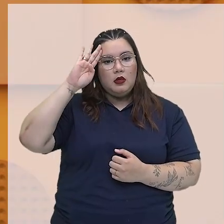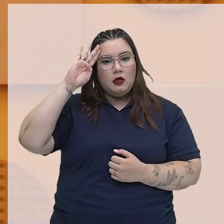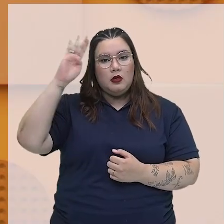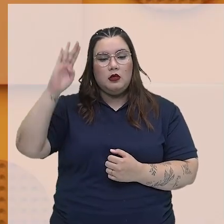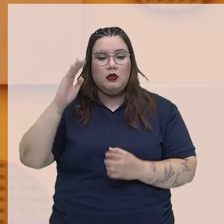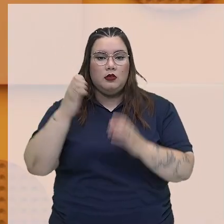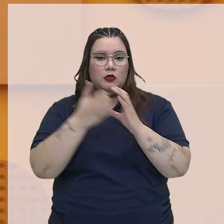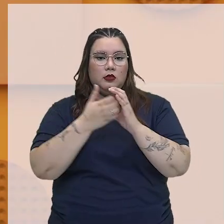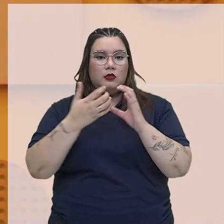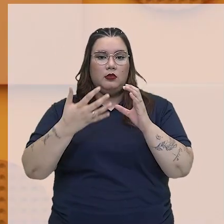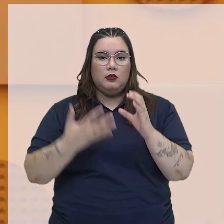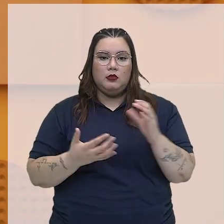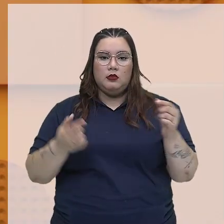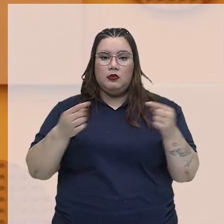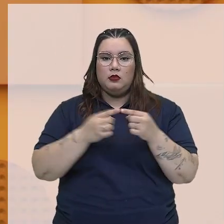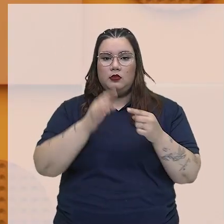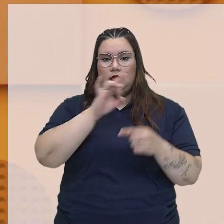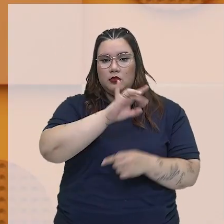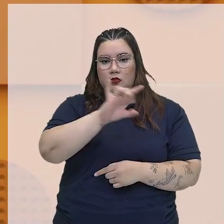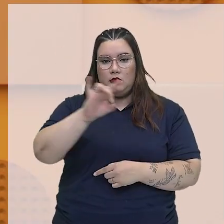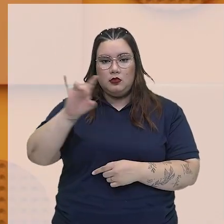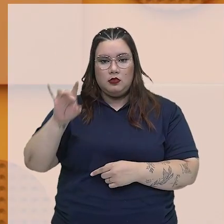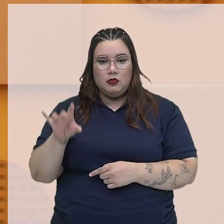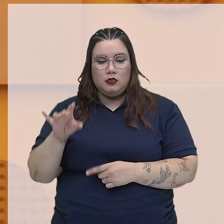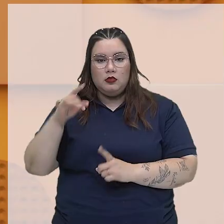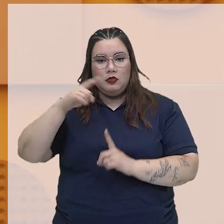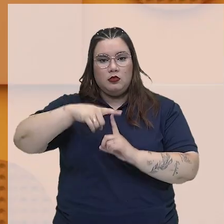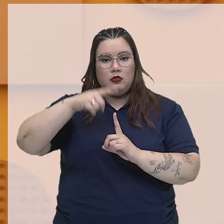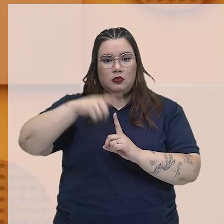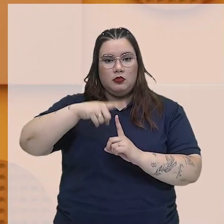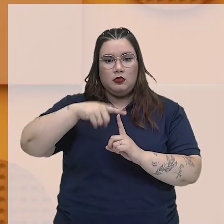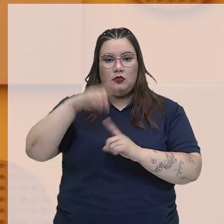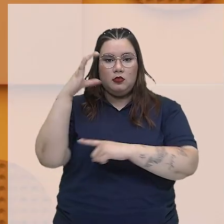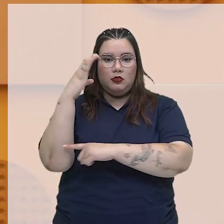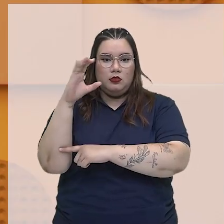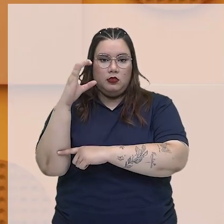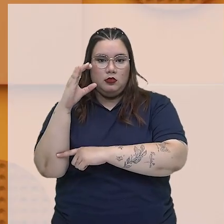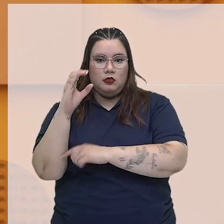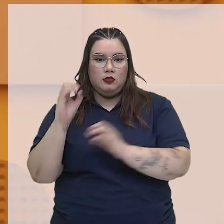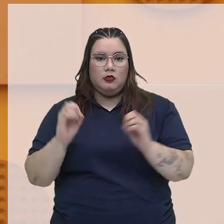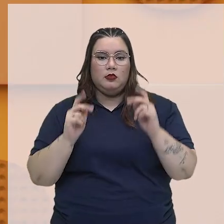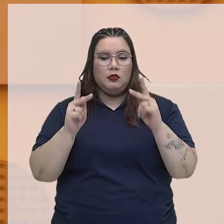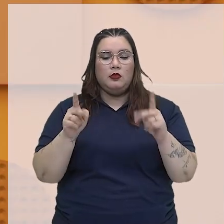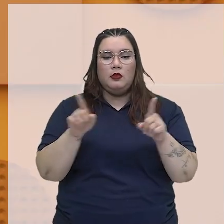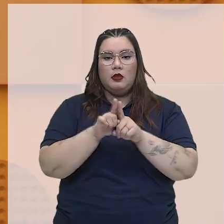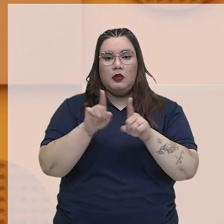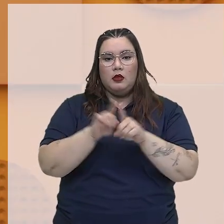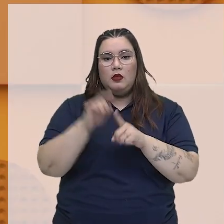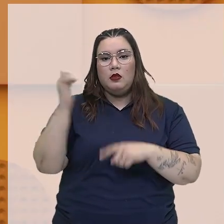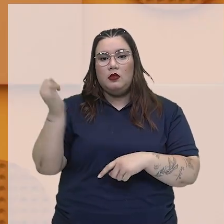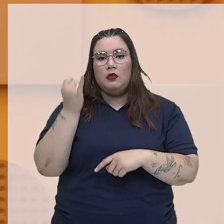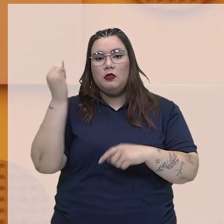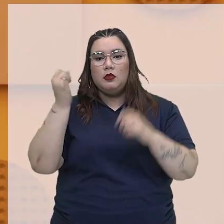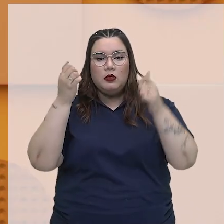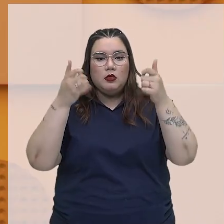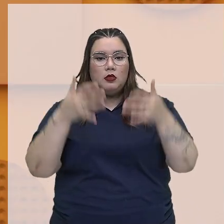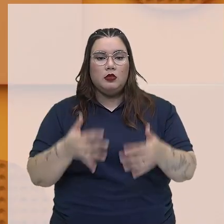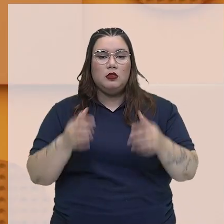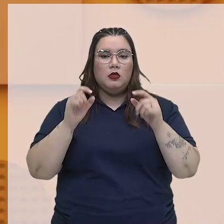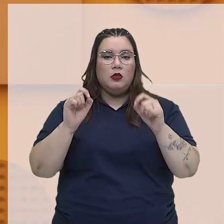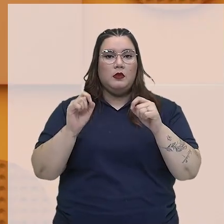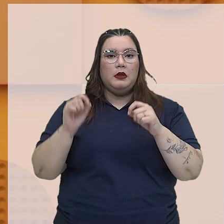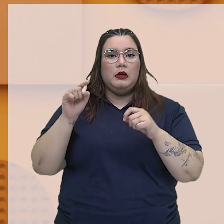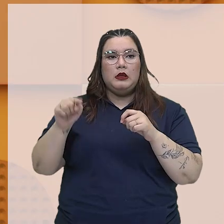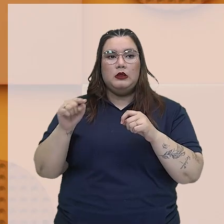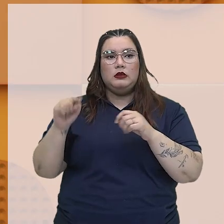entendendo as principais características de cada um desses tipos de clima. E é importante destacarmos que